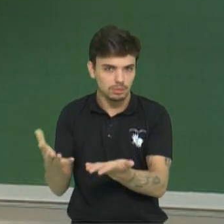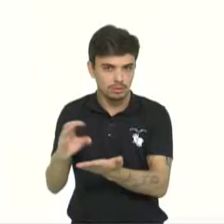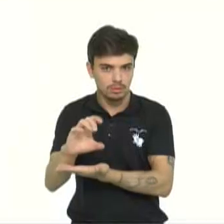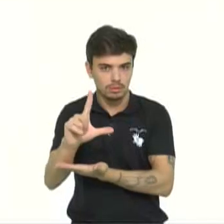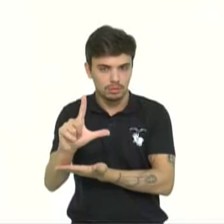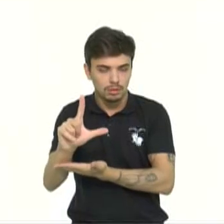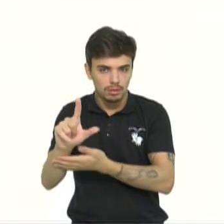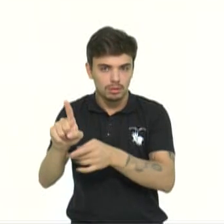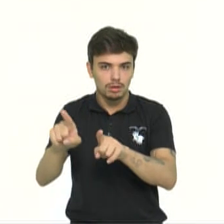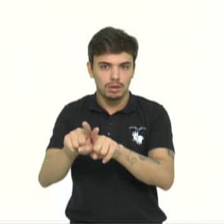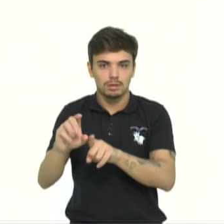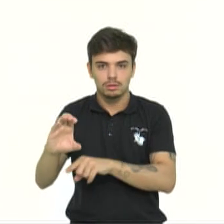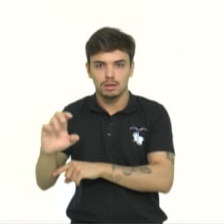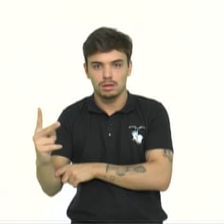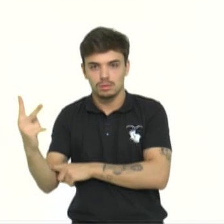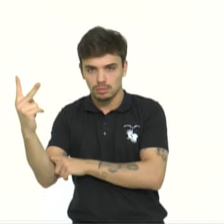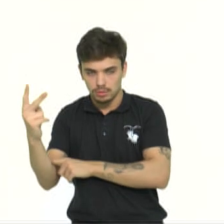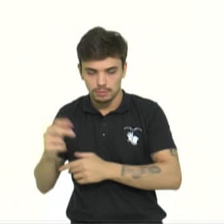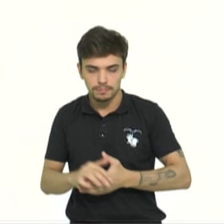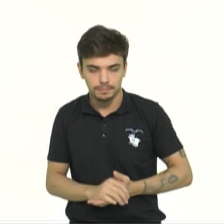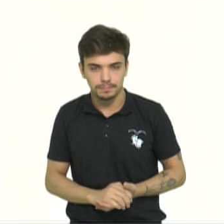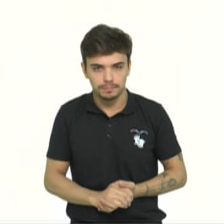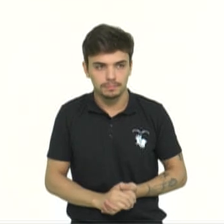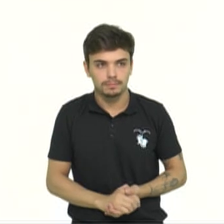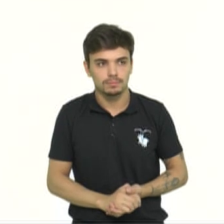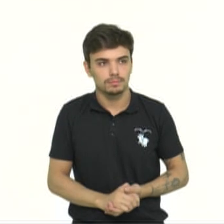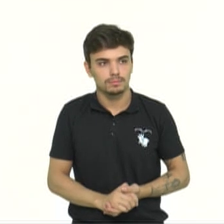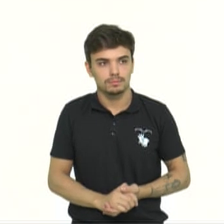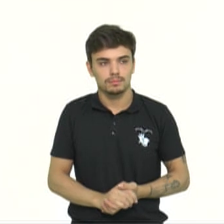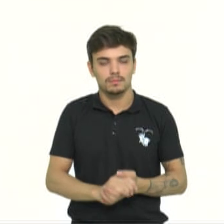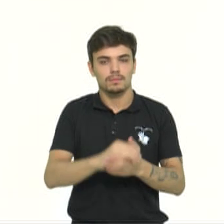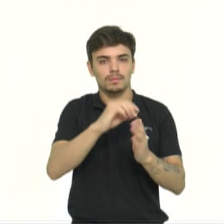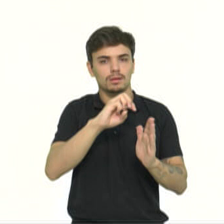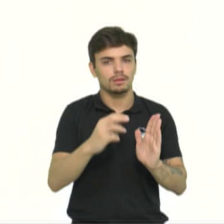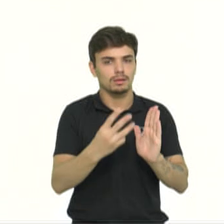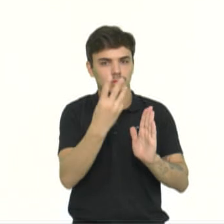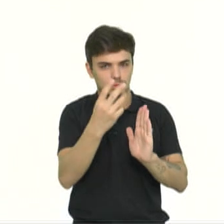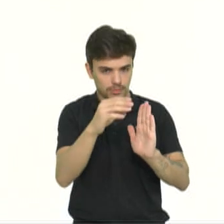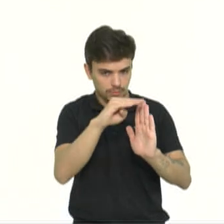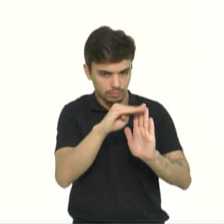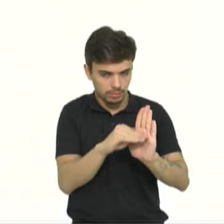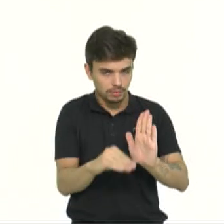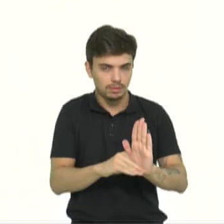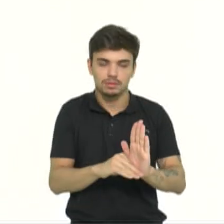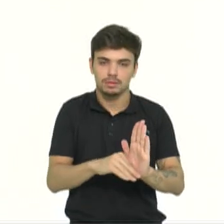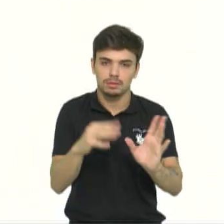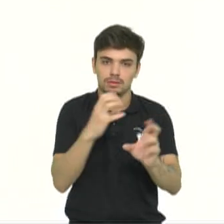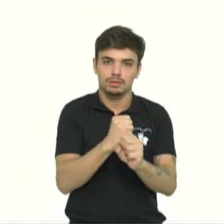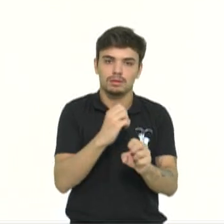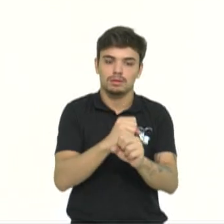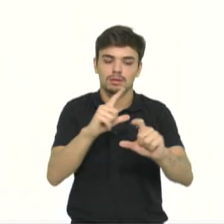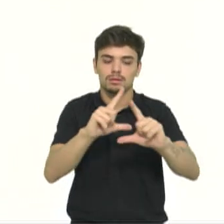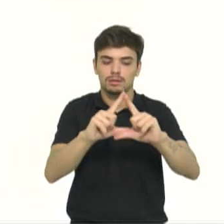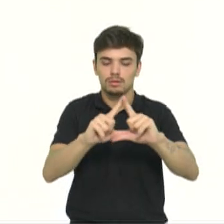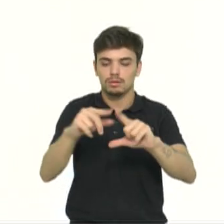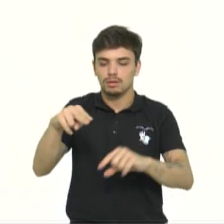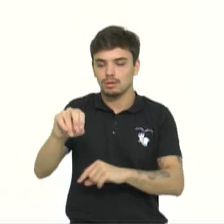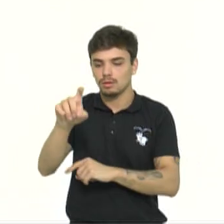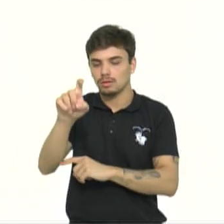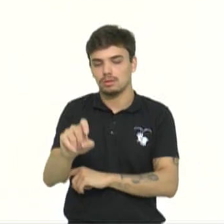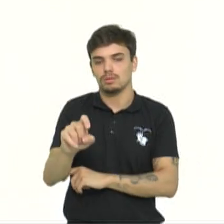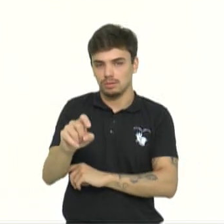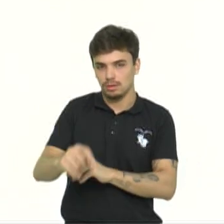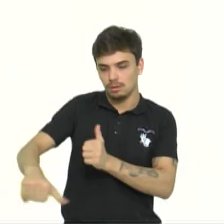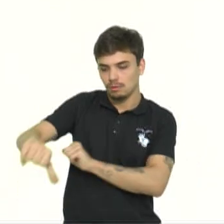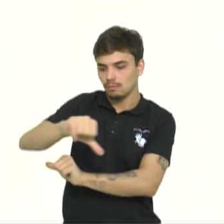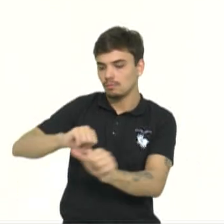outro elemento, que é o Cl2, ok? E aí, terceiro passo, a gente calcula o delta NOx e faz a inversão dos valores.